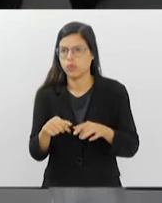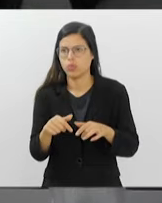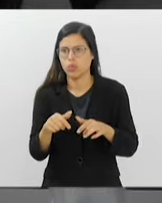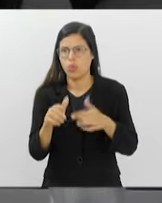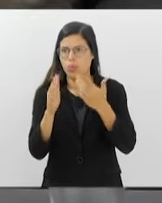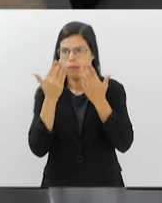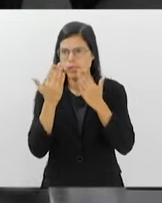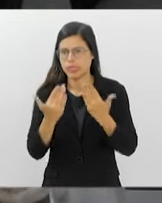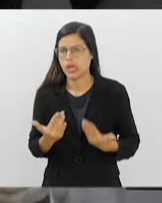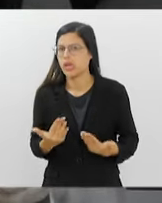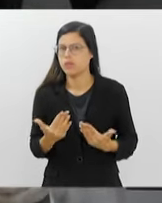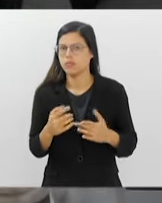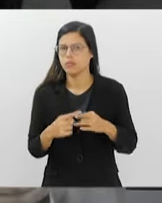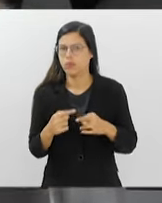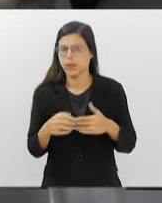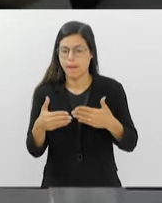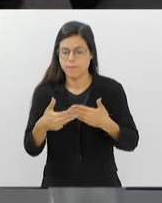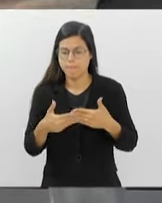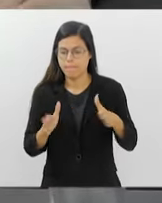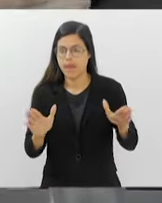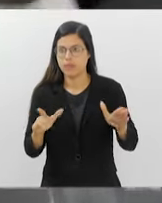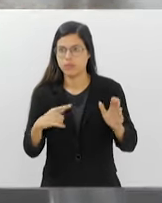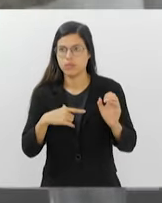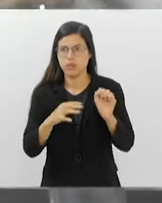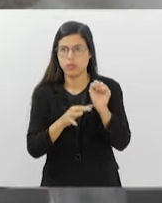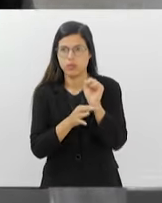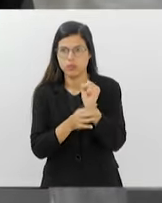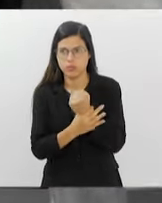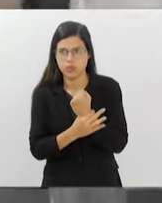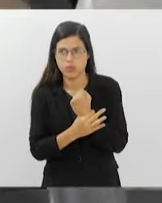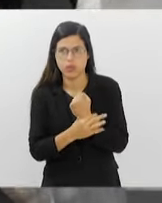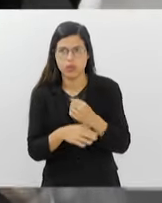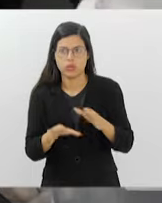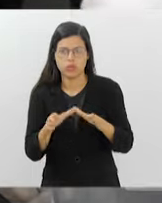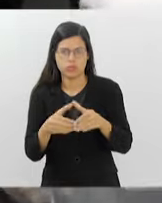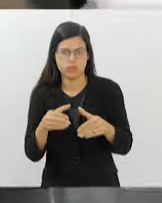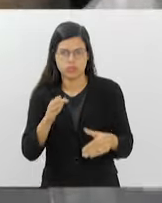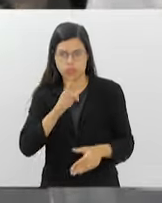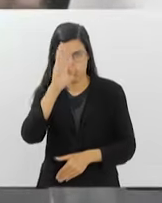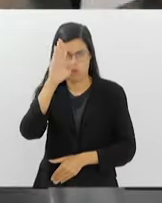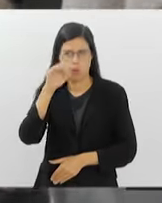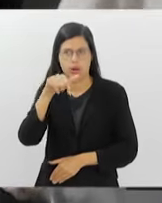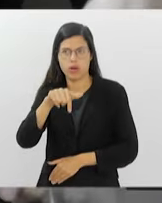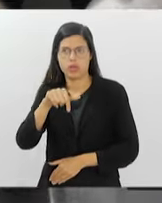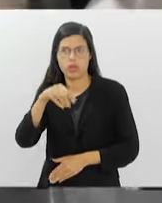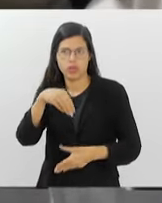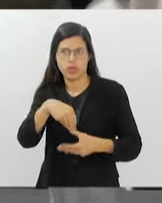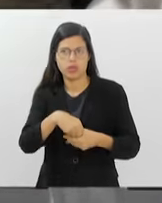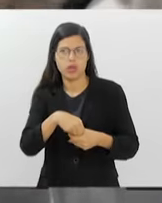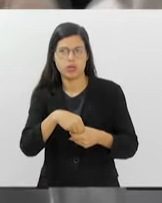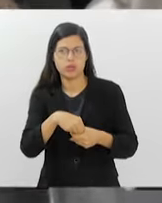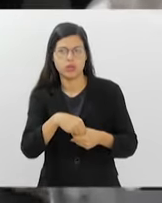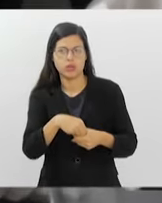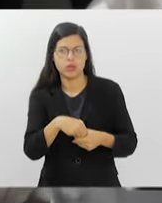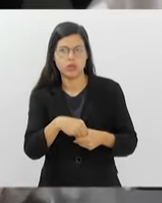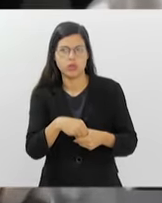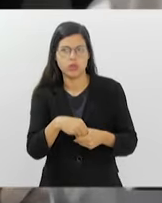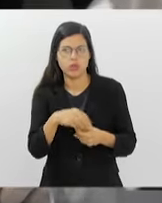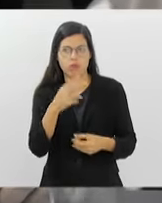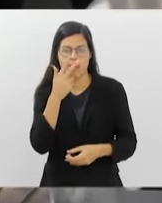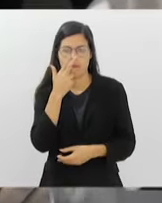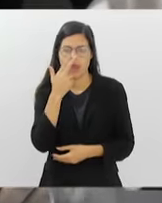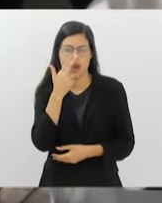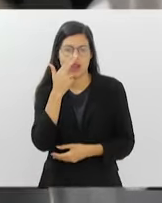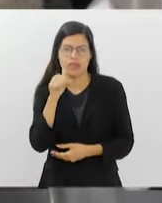área ser uma área aberta e ter uma segurança forte do bombeiro colocada lá dentro é uma é é uma é um pleonasmo a gente